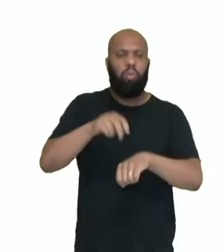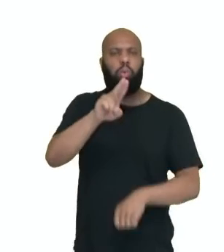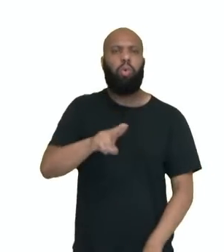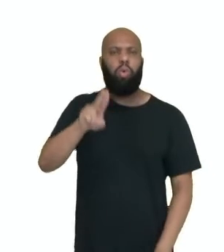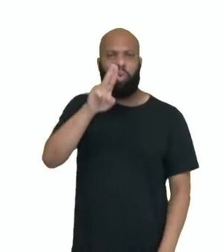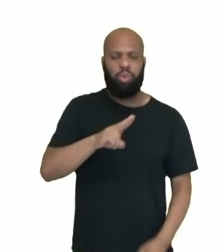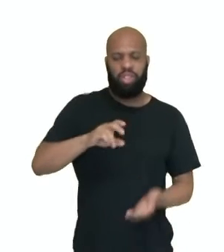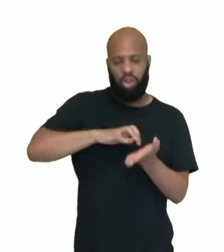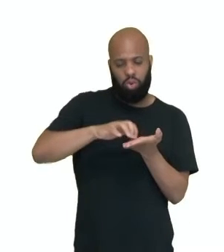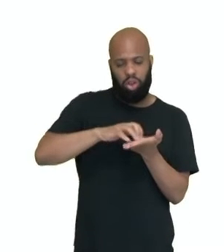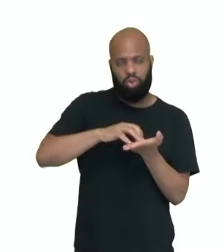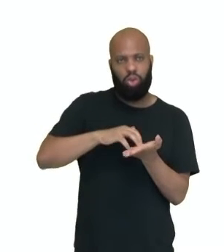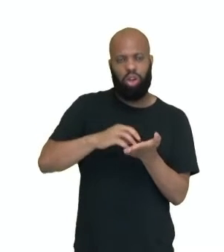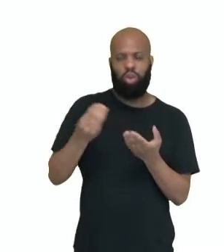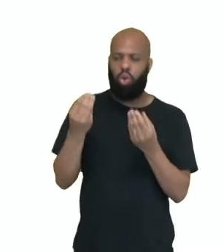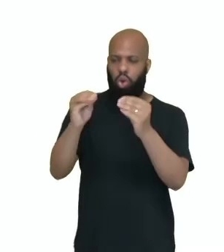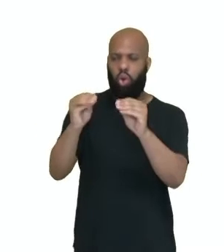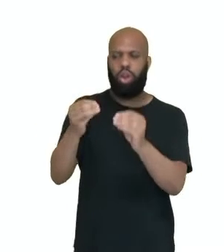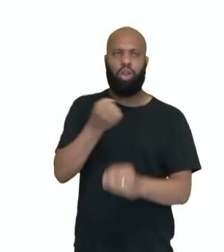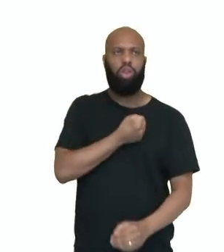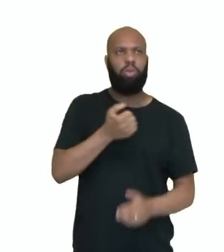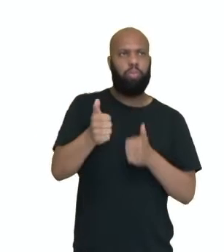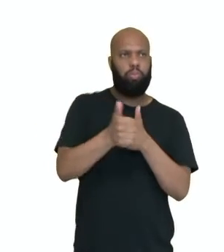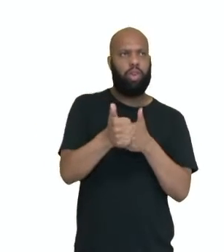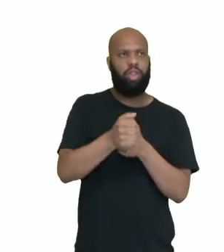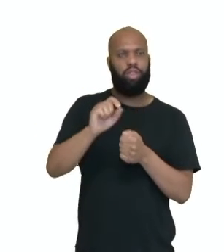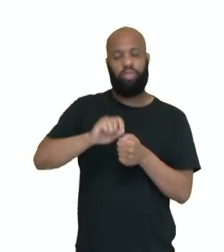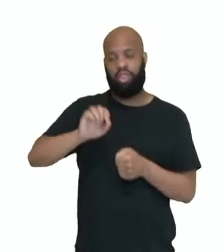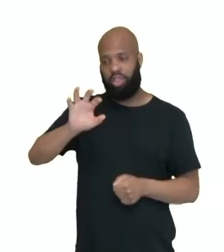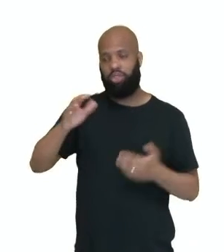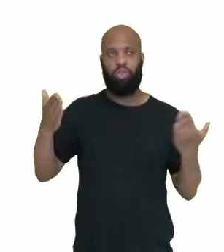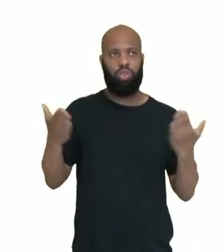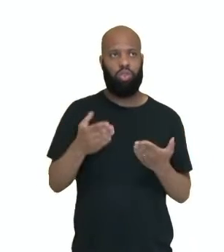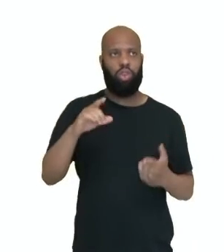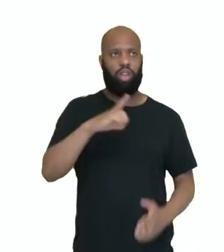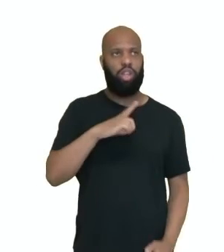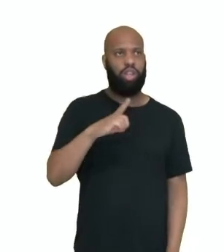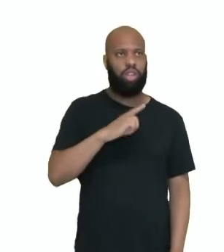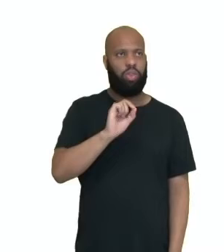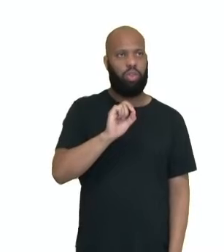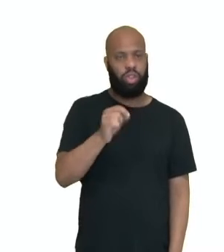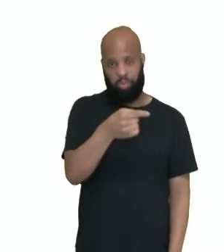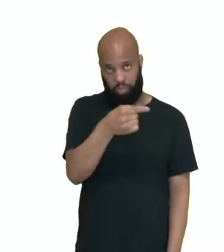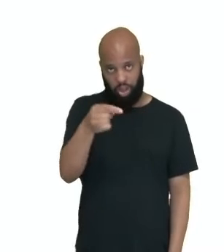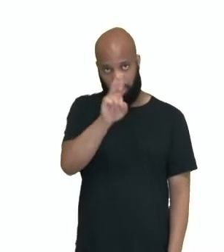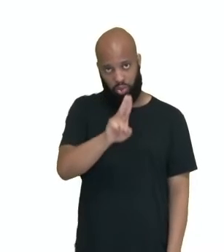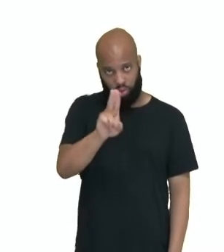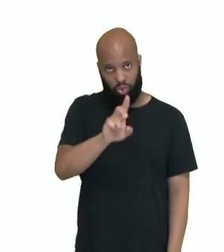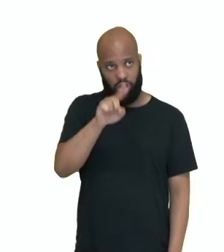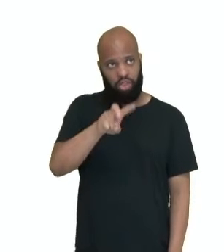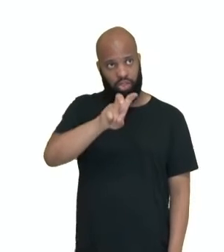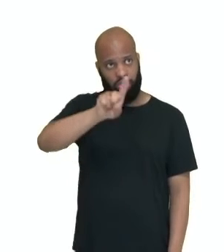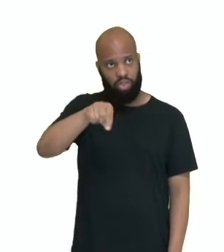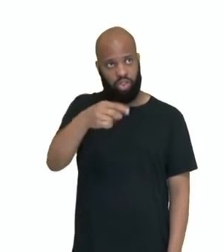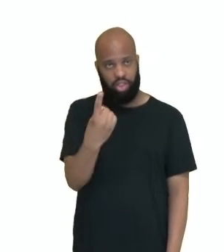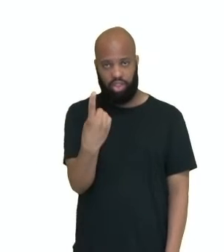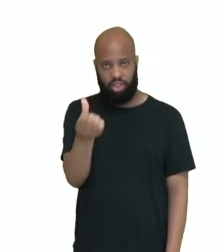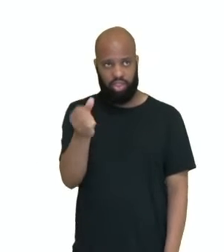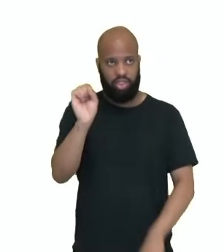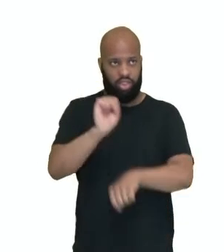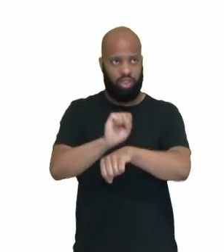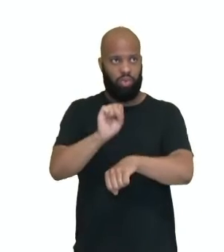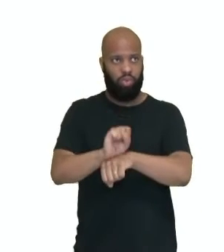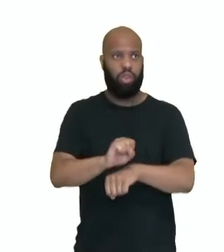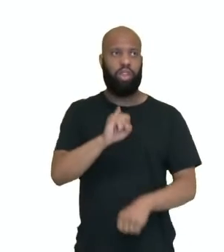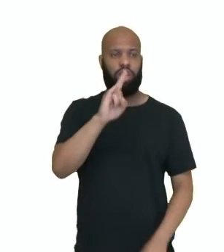calculadora e coloca um valor aproximado. Foi o que a gente fez, ó. Então, com o menos dá 5,16 segundos,